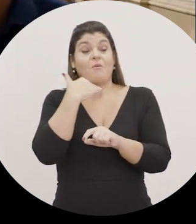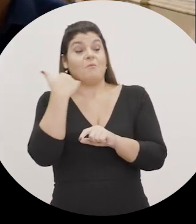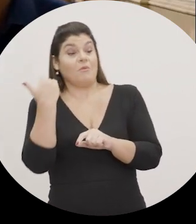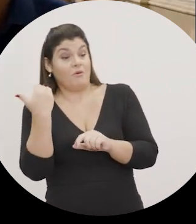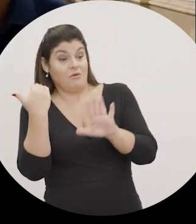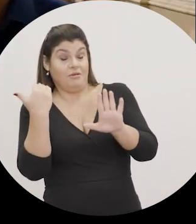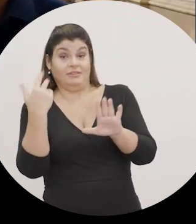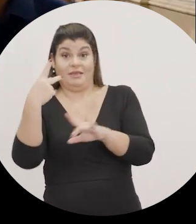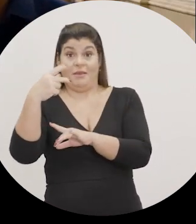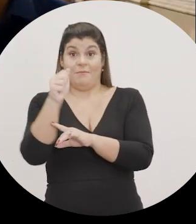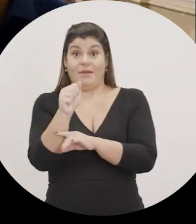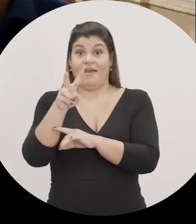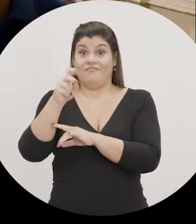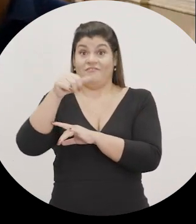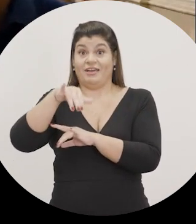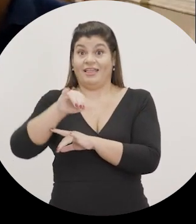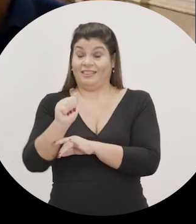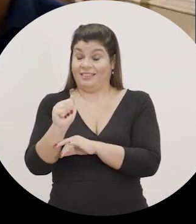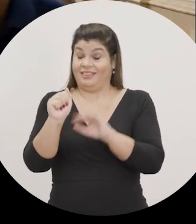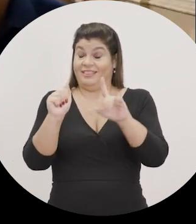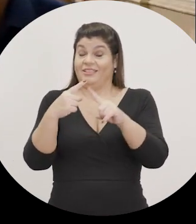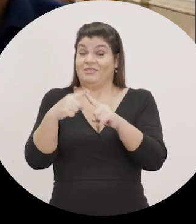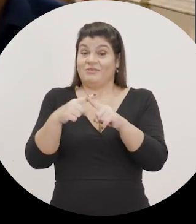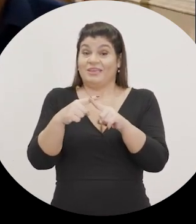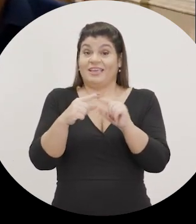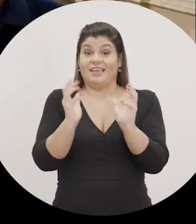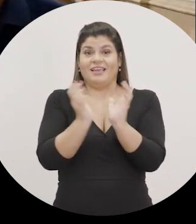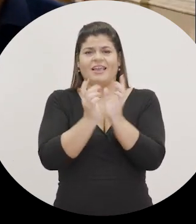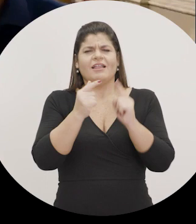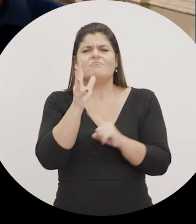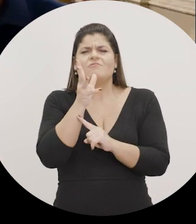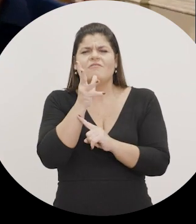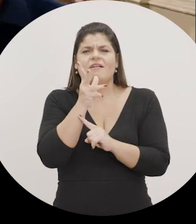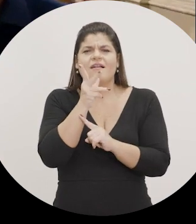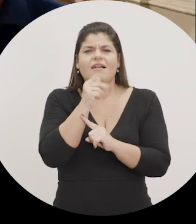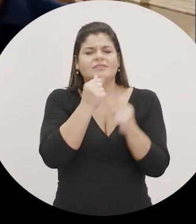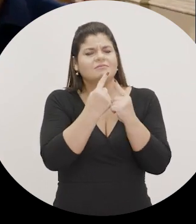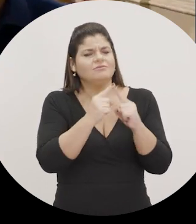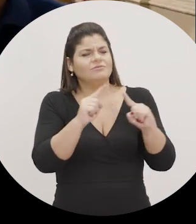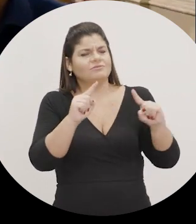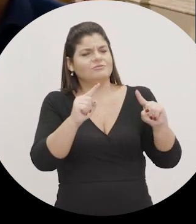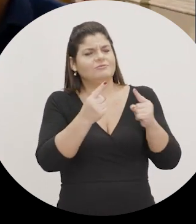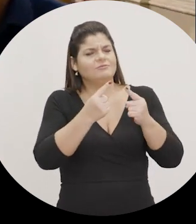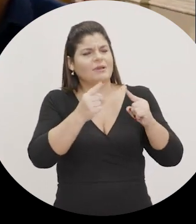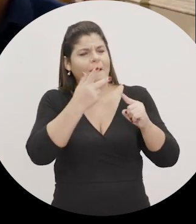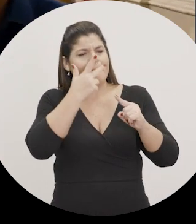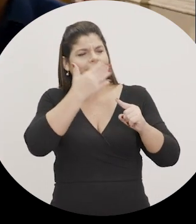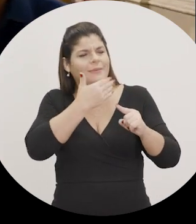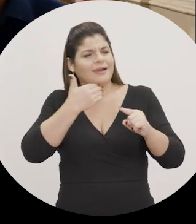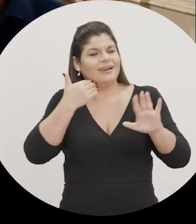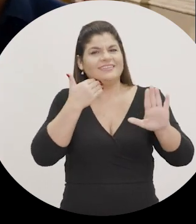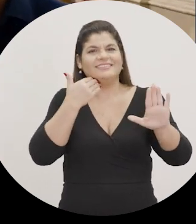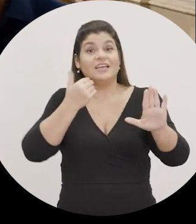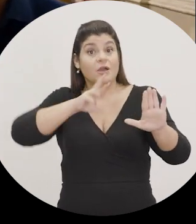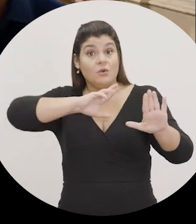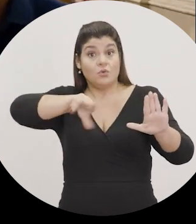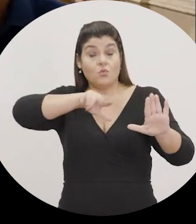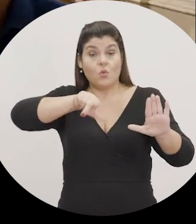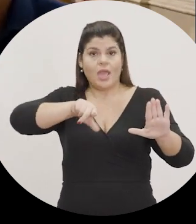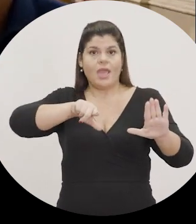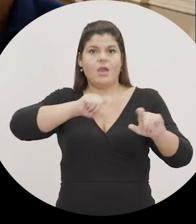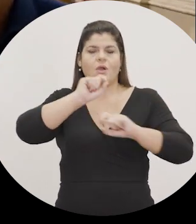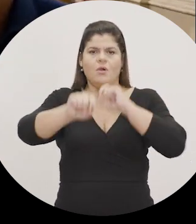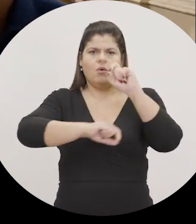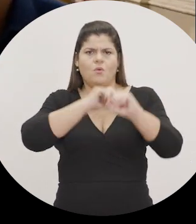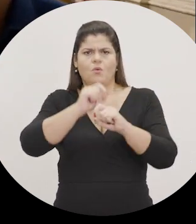né? Porque exatamente. Do jeito que você está tocando lento demais, acontece isso. Na verdade, não é uma tragédia que